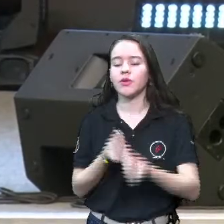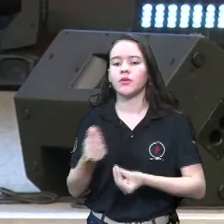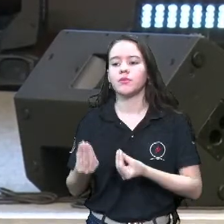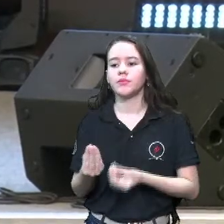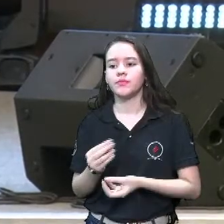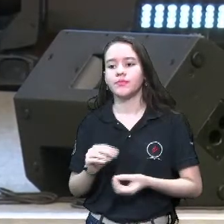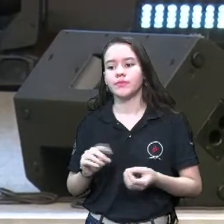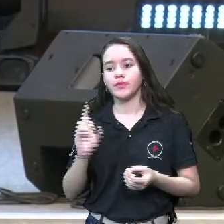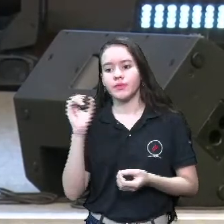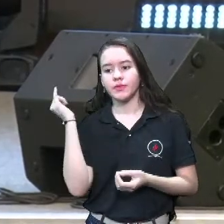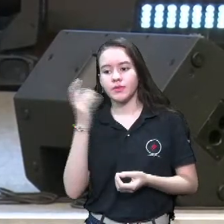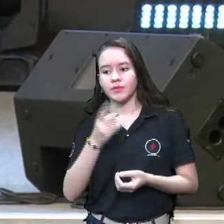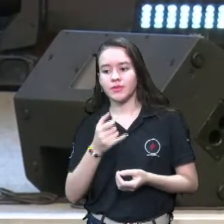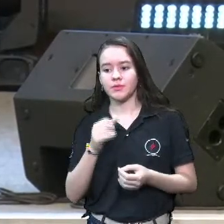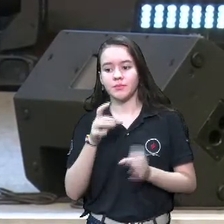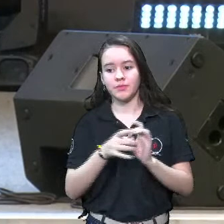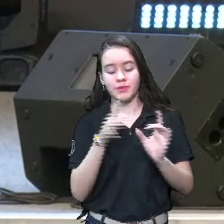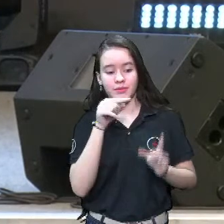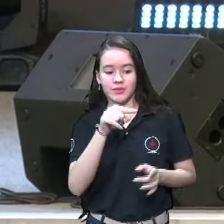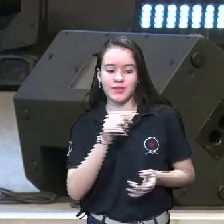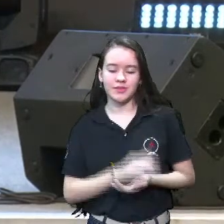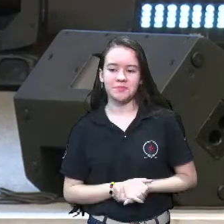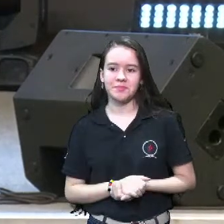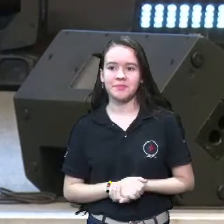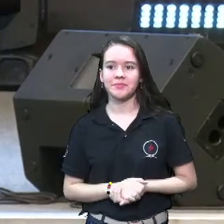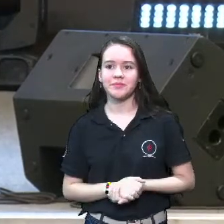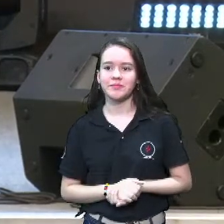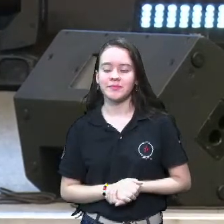eu permiti você, Miguel.